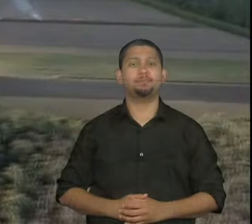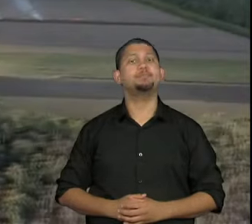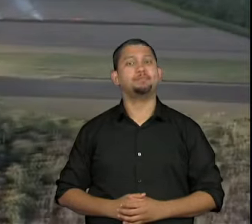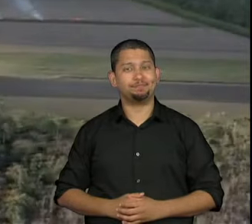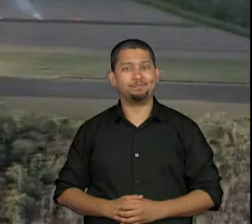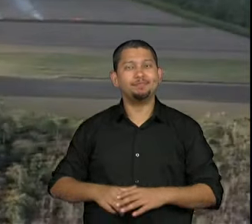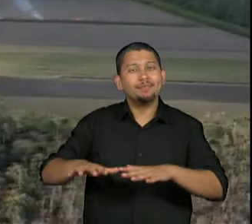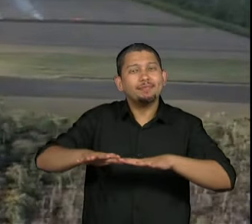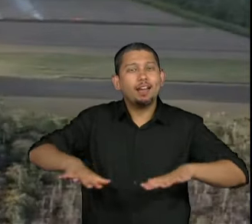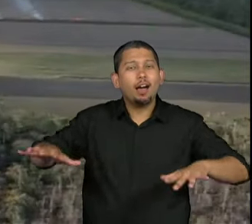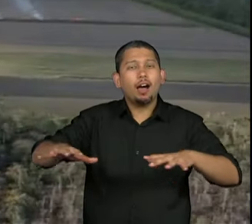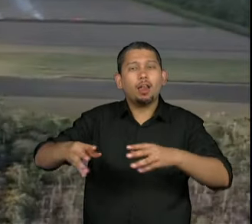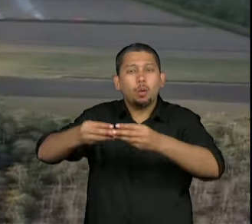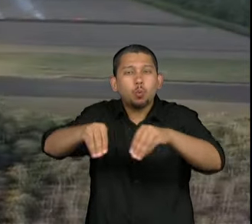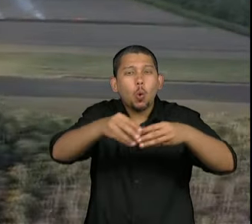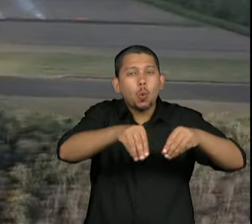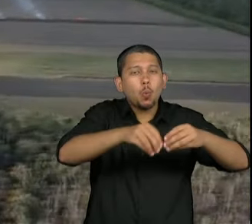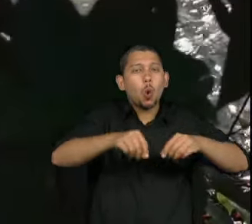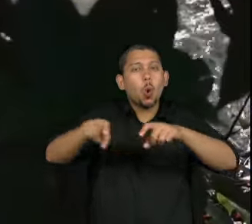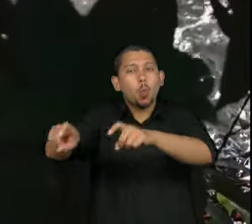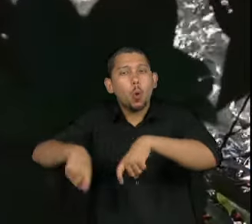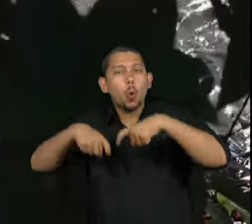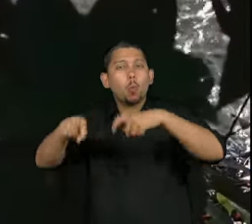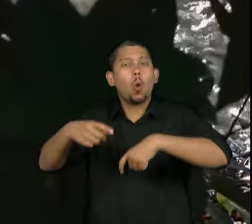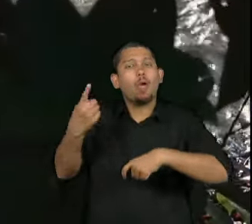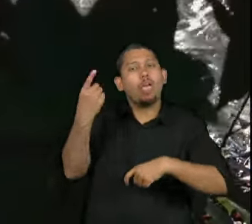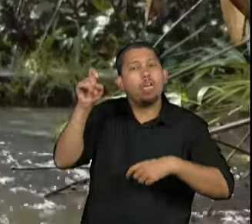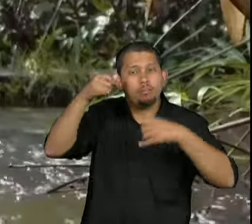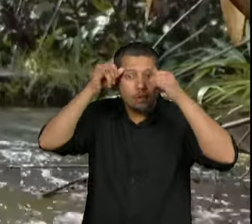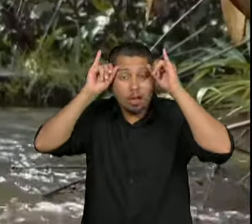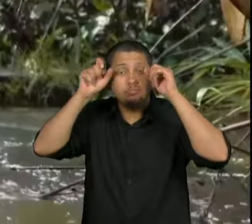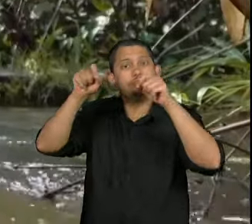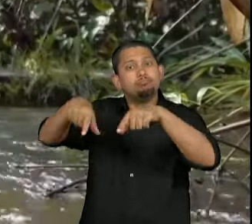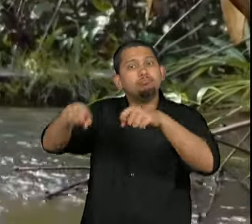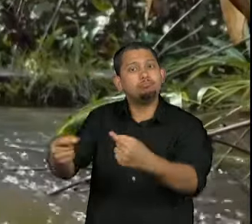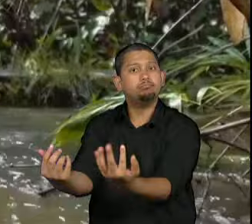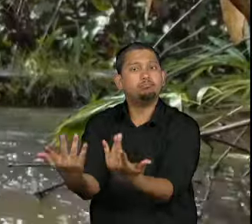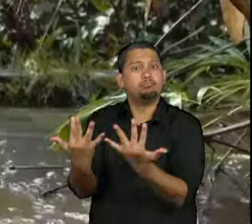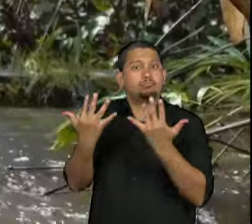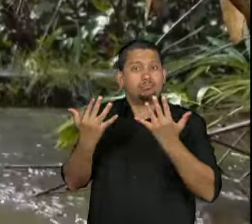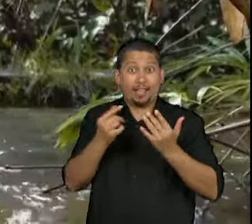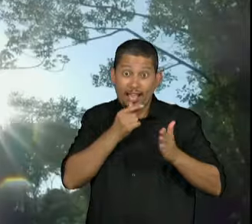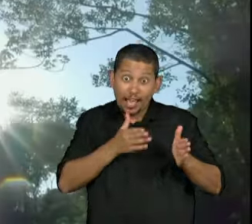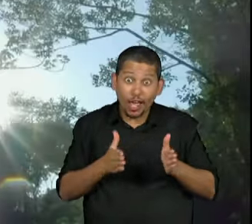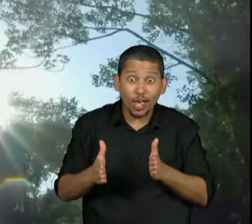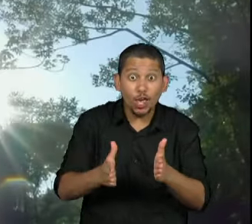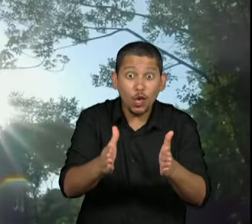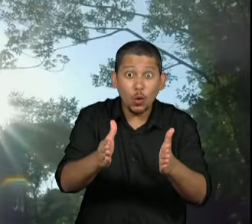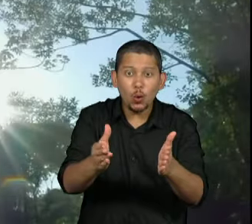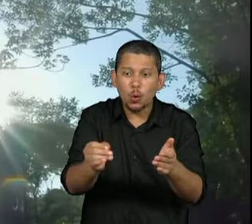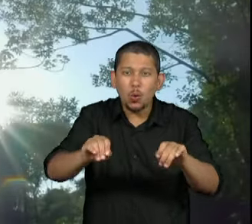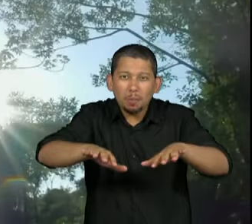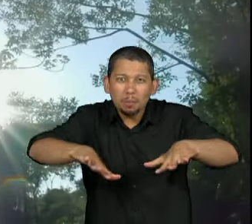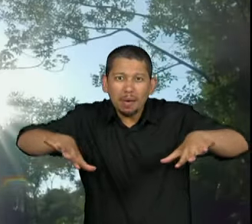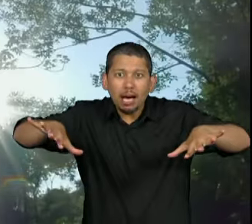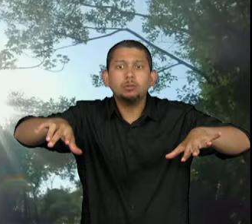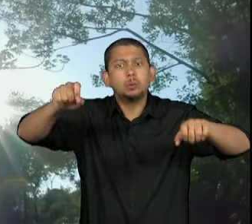Reflorestar áreas degradadas de lavoura e pastos, recuperar matas ciliares às margens dos cursos d'água, restaurar